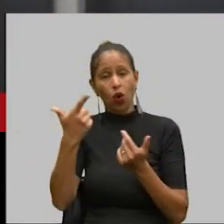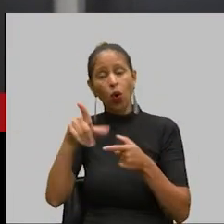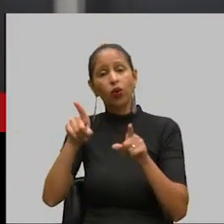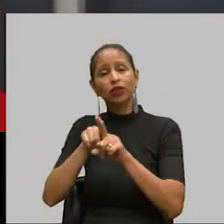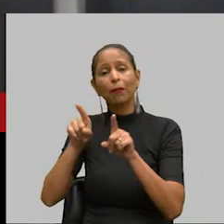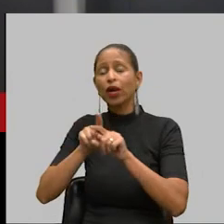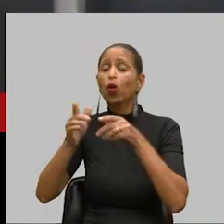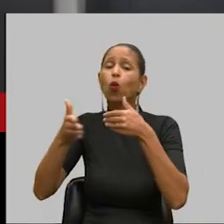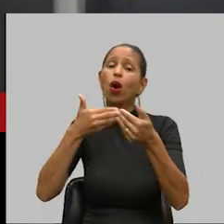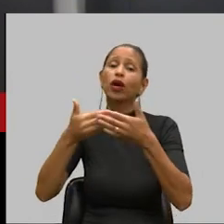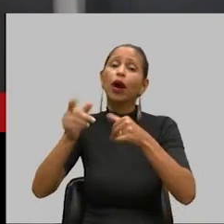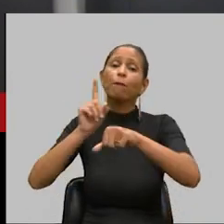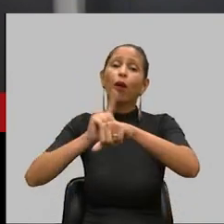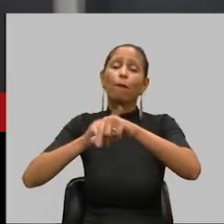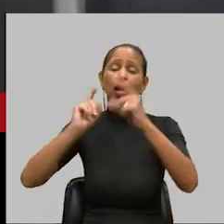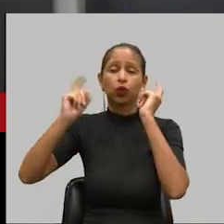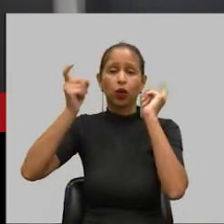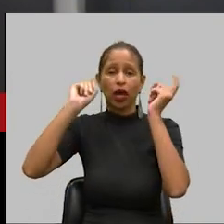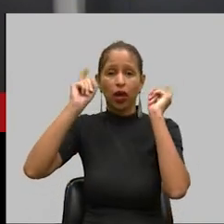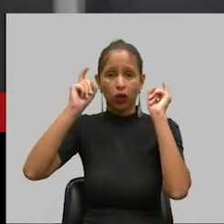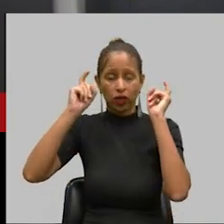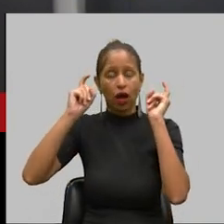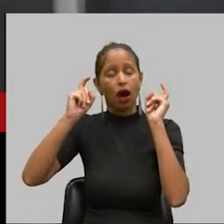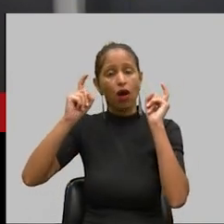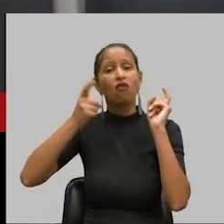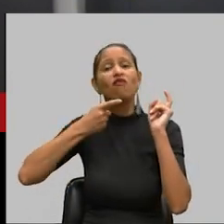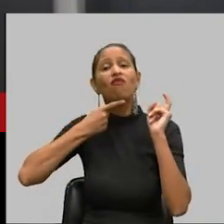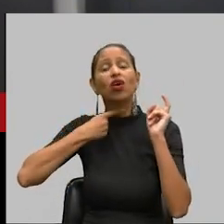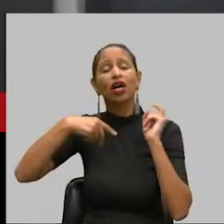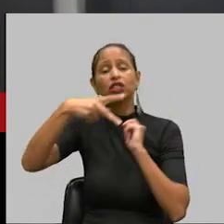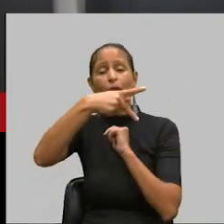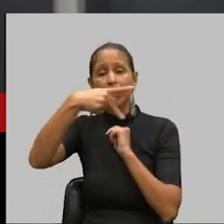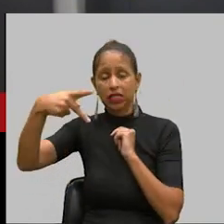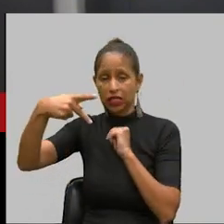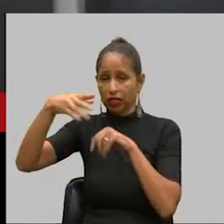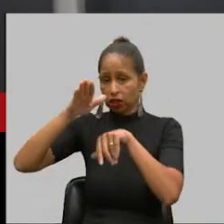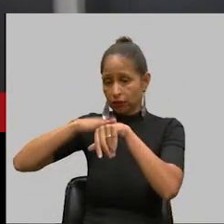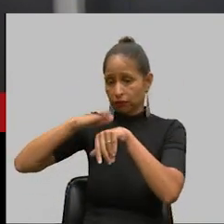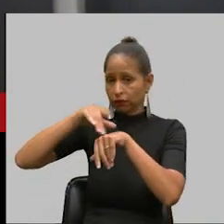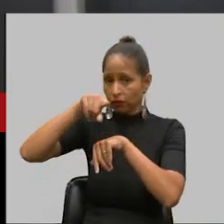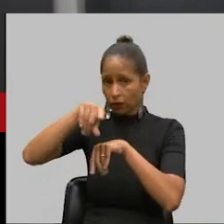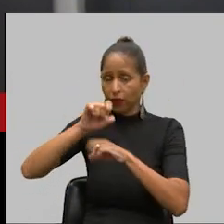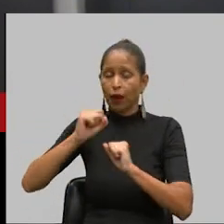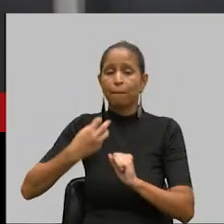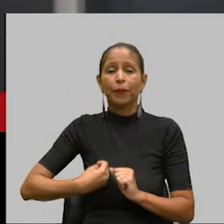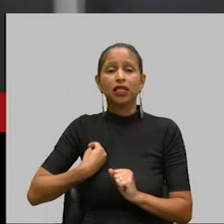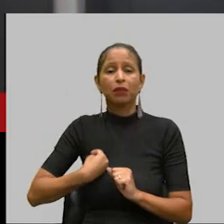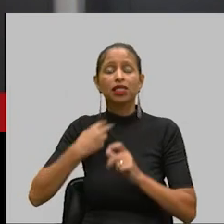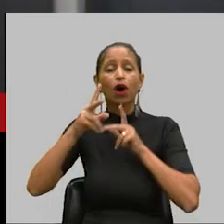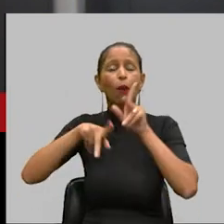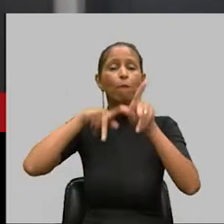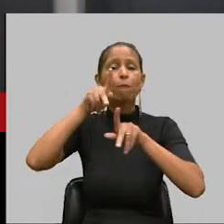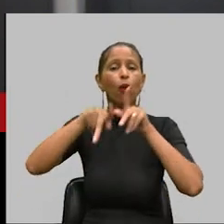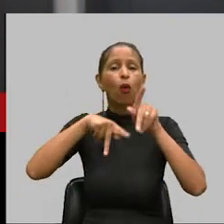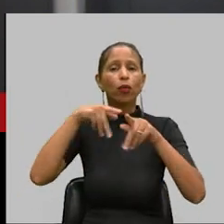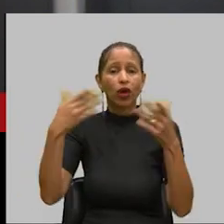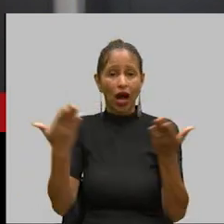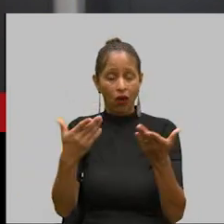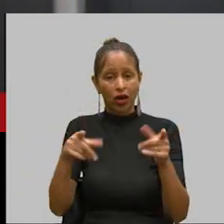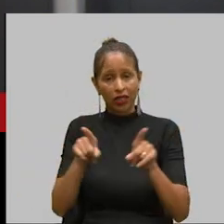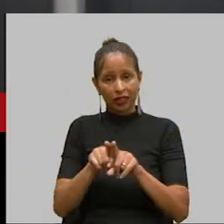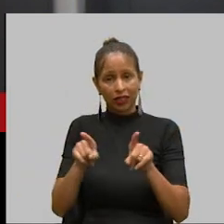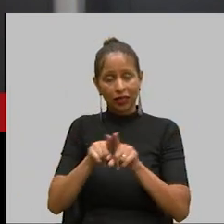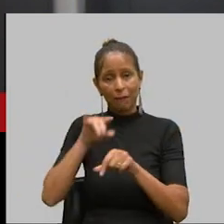qualquer momento durante a reunião a critério da presidência contamos então com a participação do público agora também